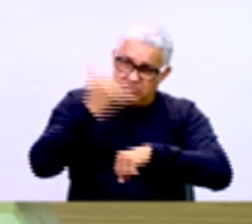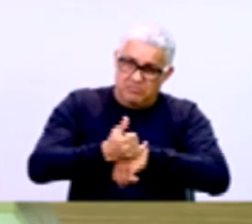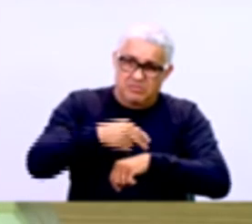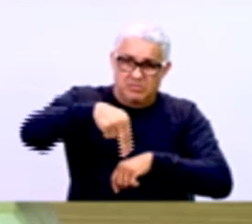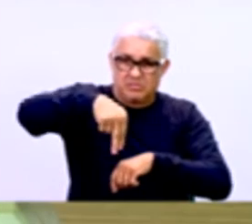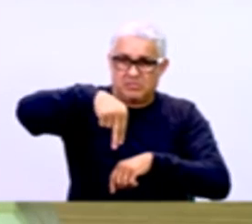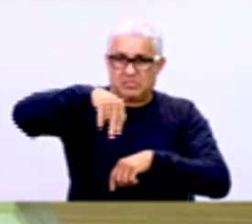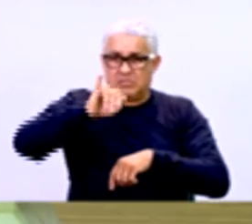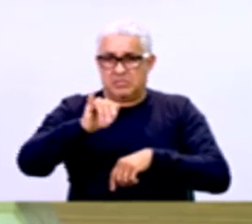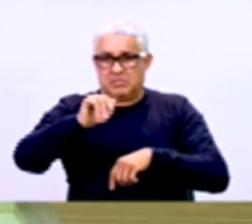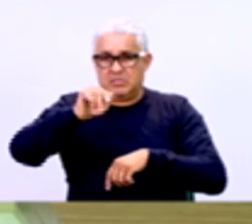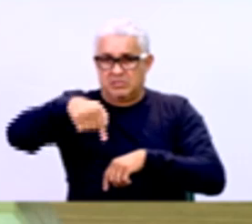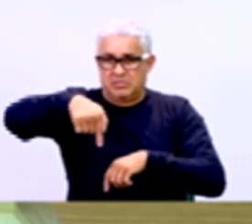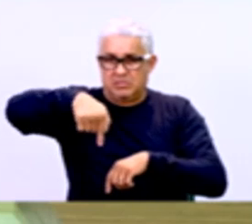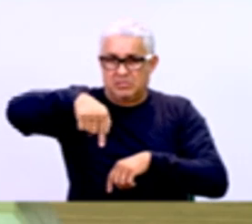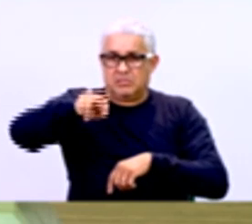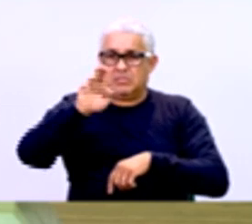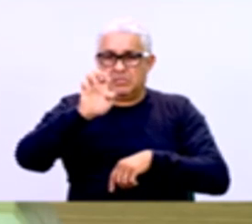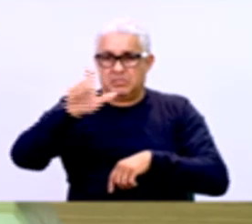níquel,